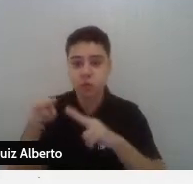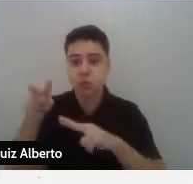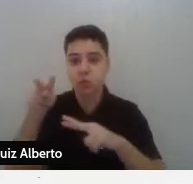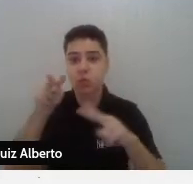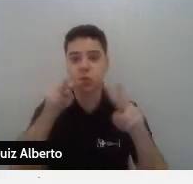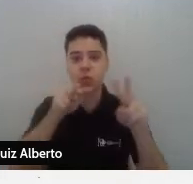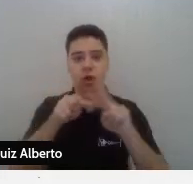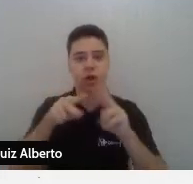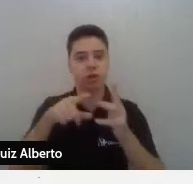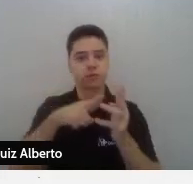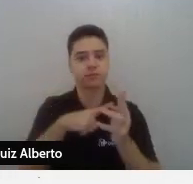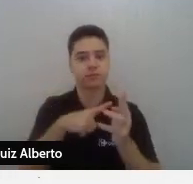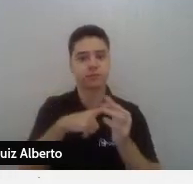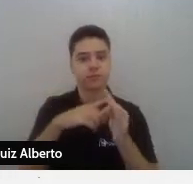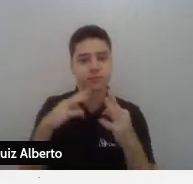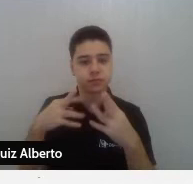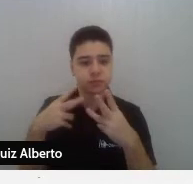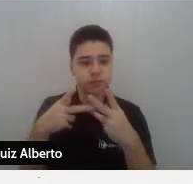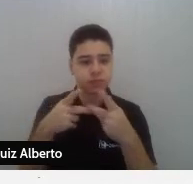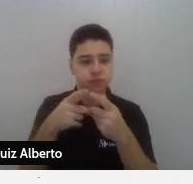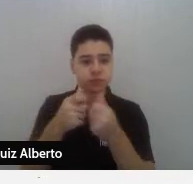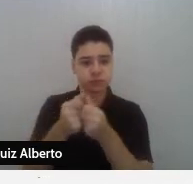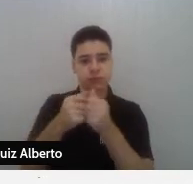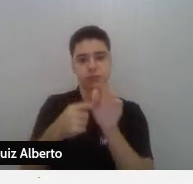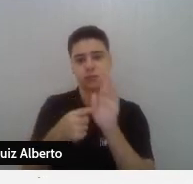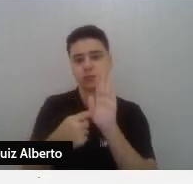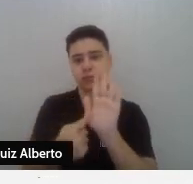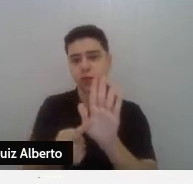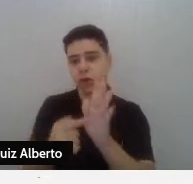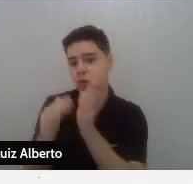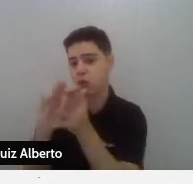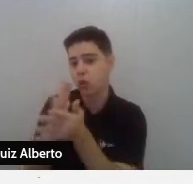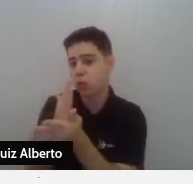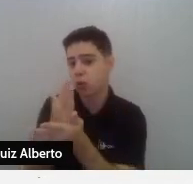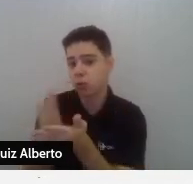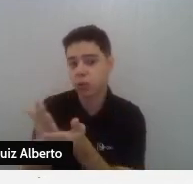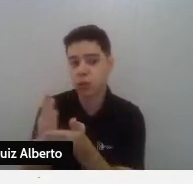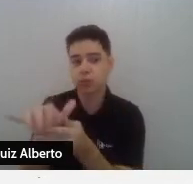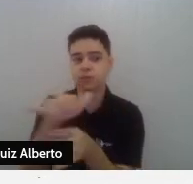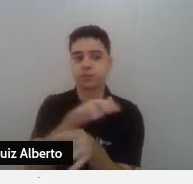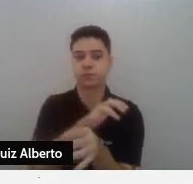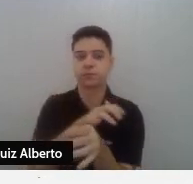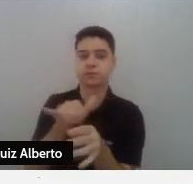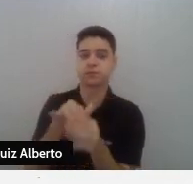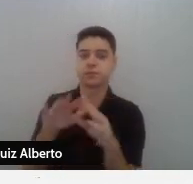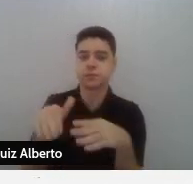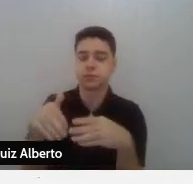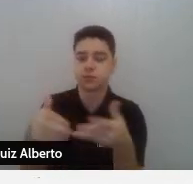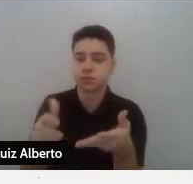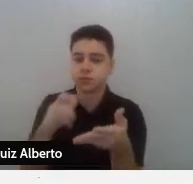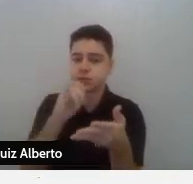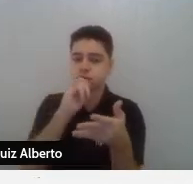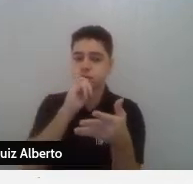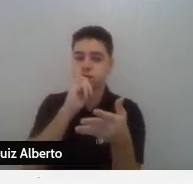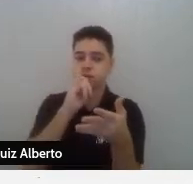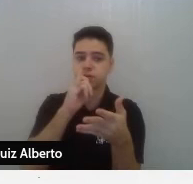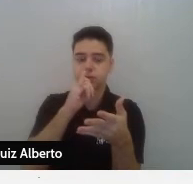sonoros, são simuladores, né, de ambientes. Então, esses óculos de realidade virtual,